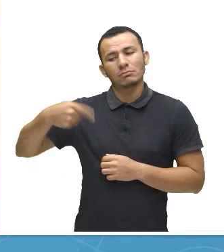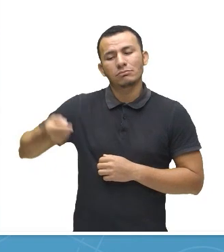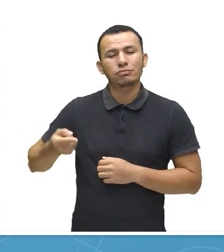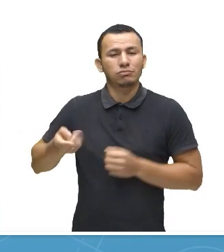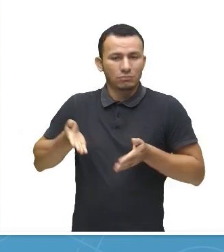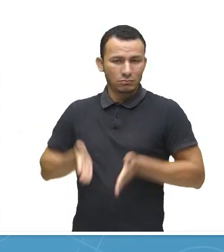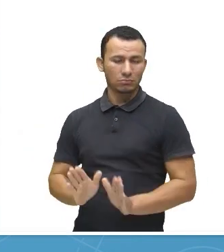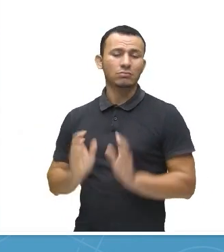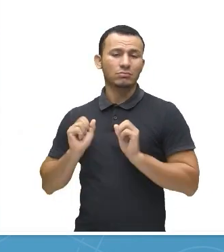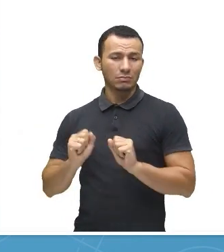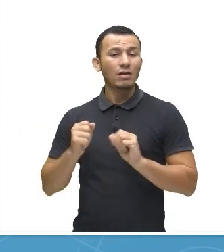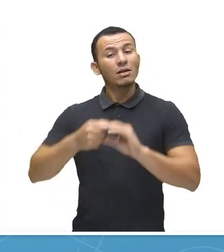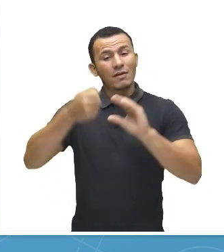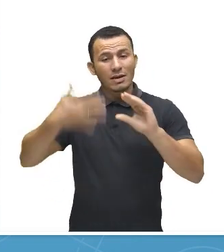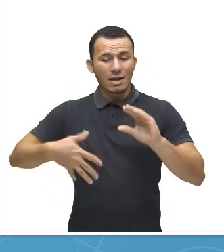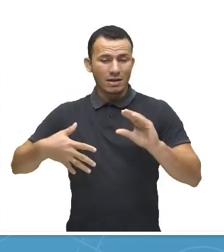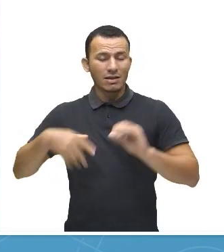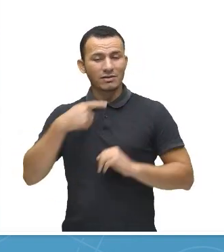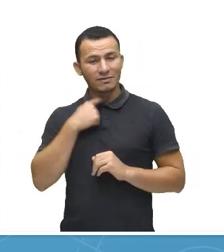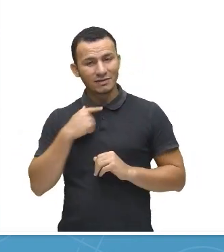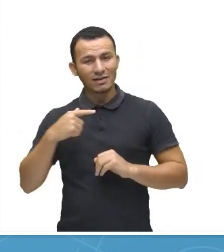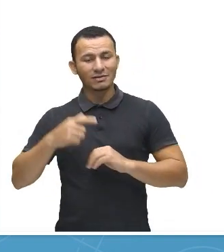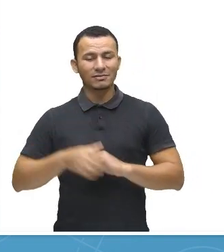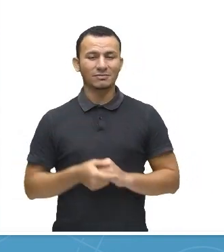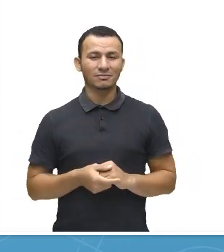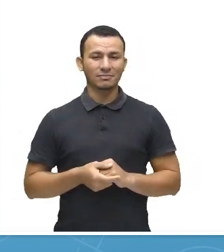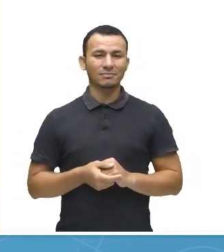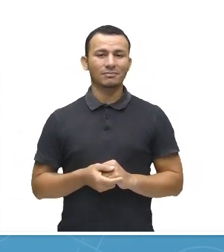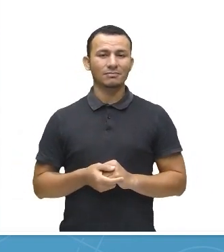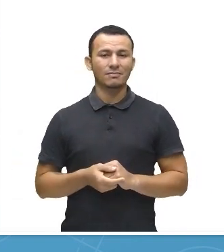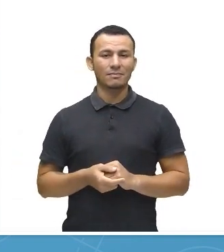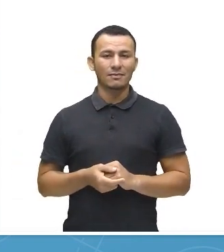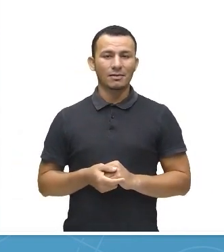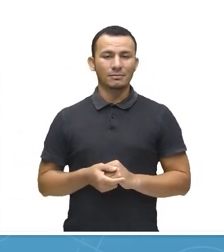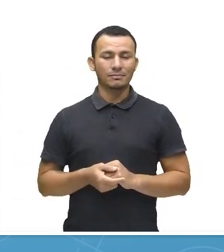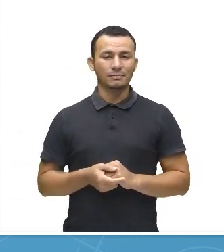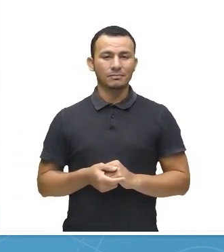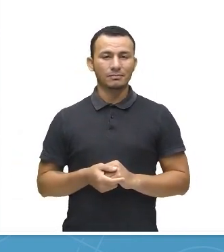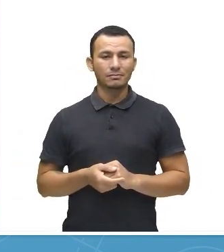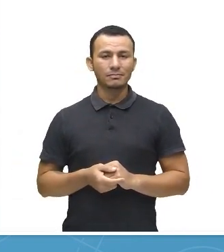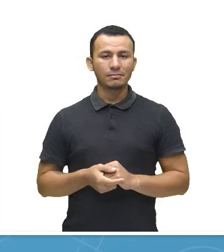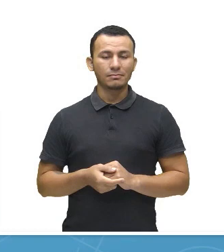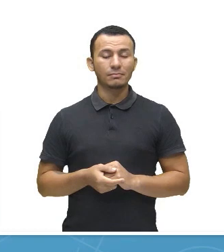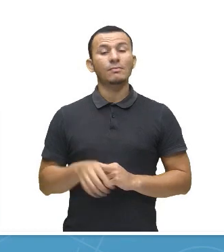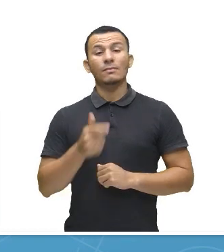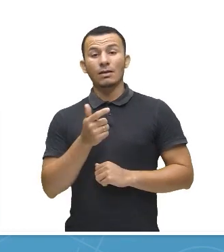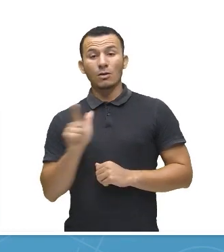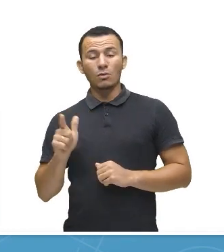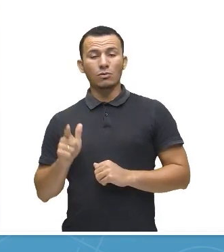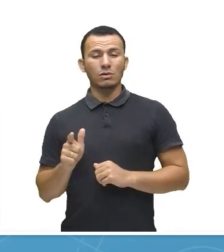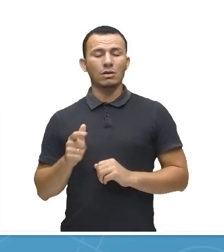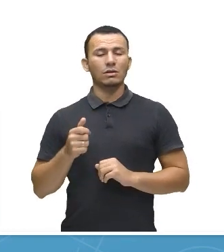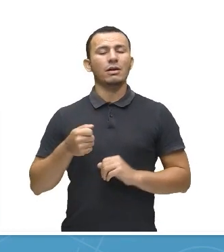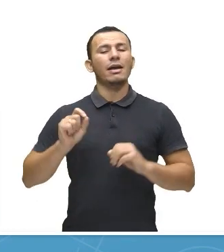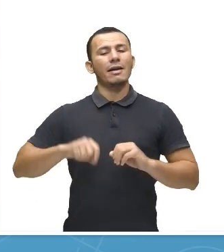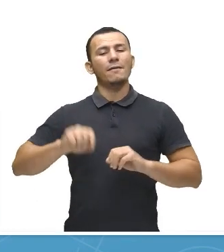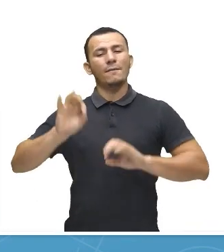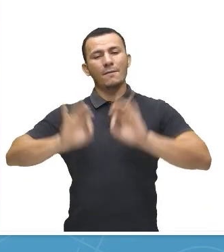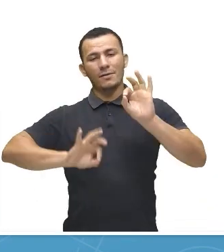uma característica de nós seres vivos. Outra nossa característica é a organização.